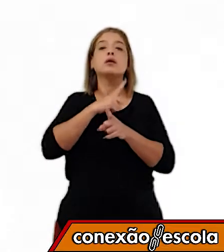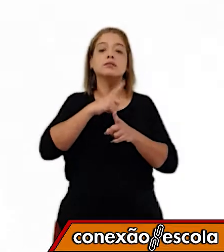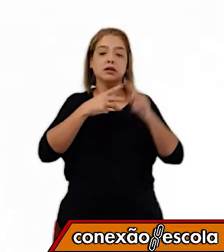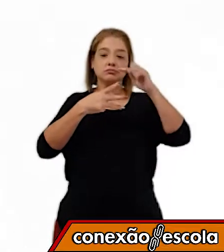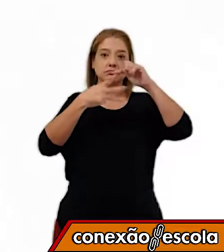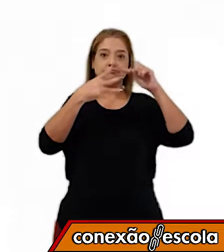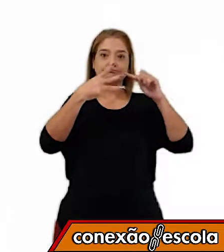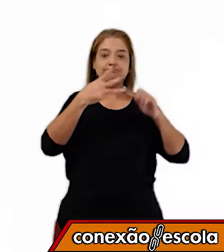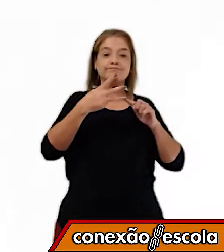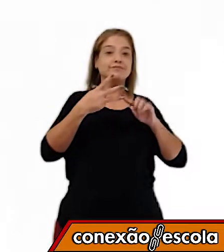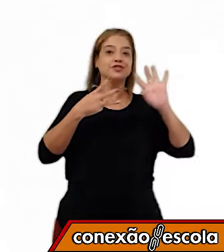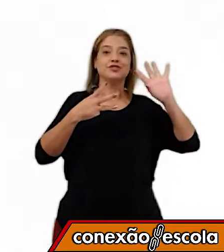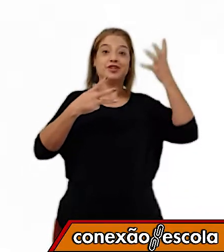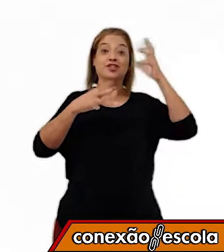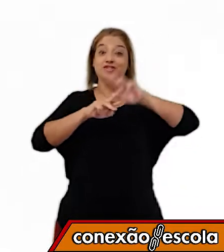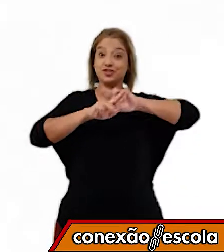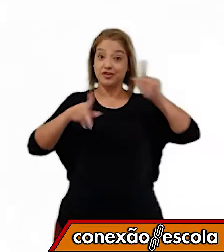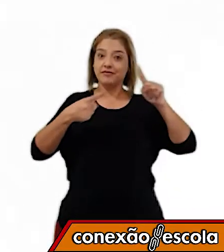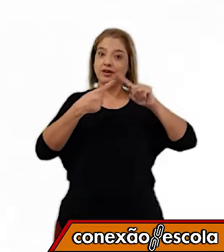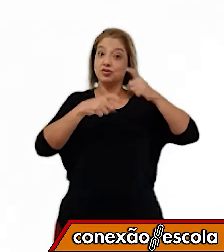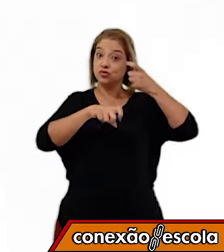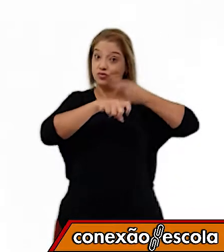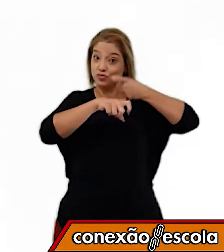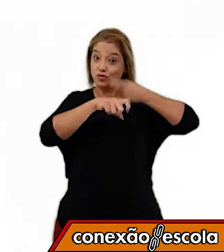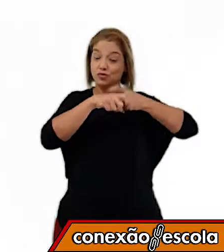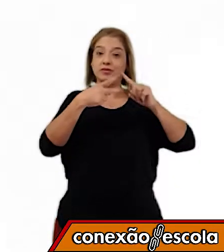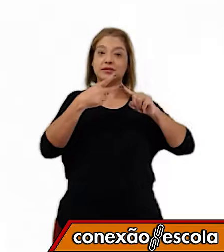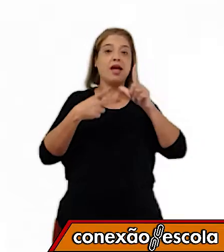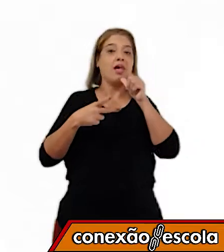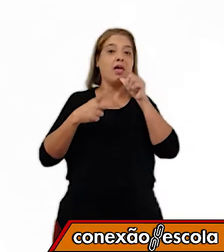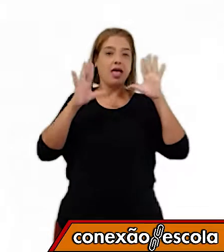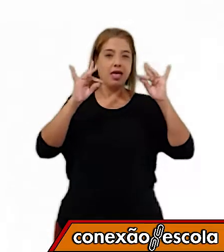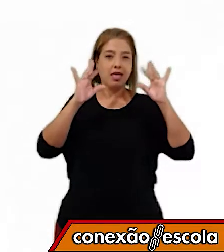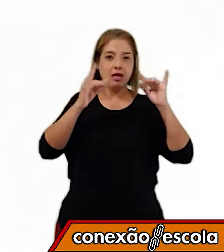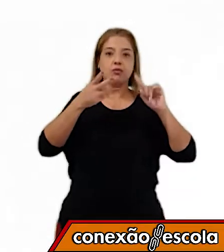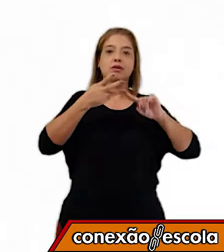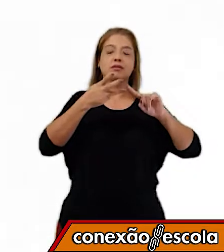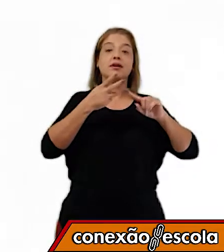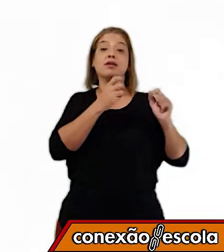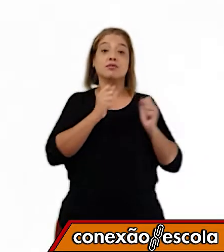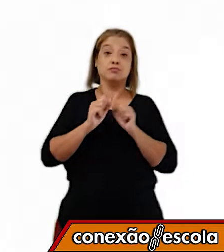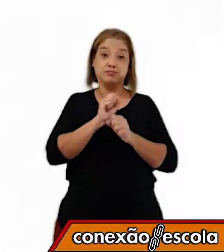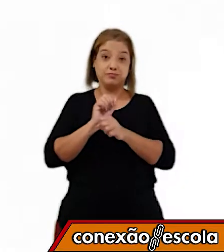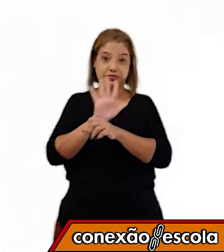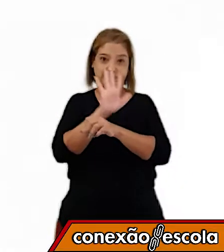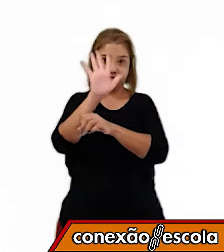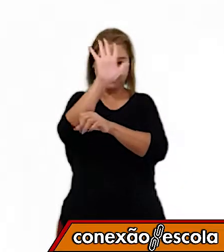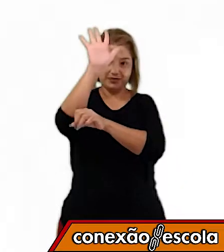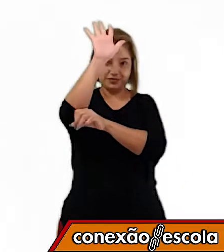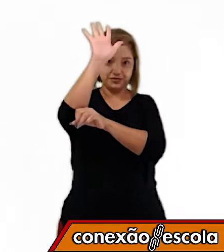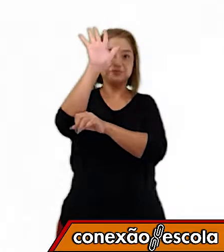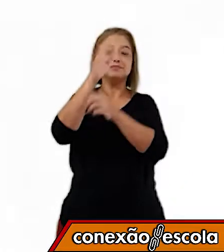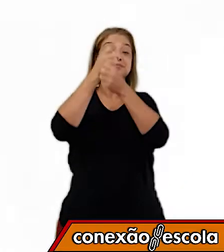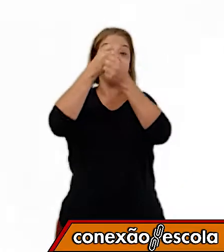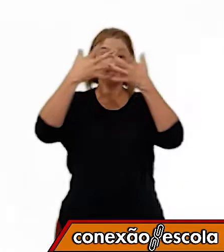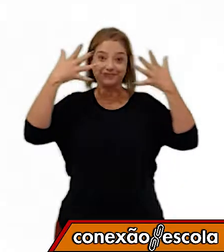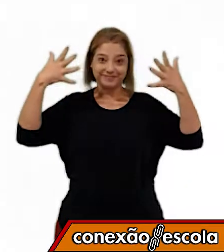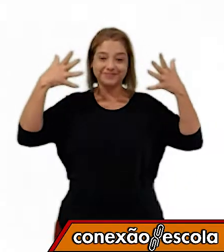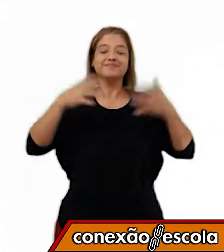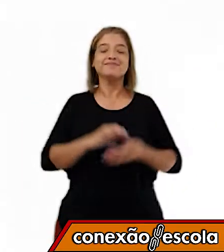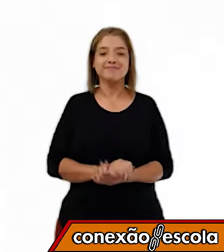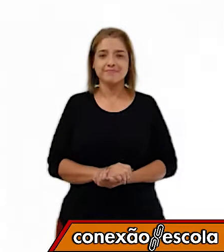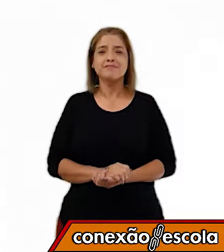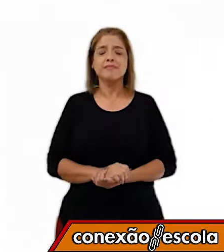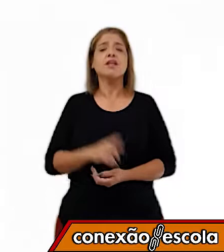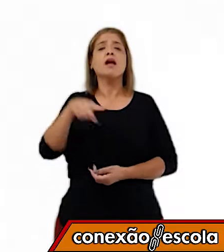físicos diferentes: sólido, o líquido ou gasoso. No estado sólido, a matéria possui